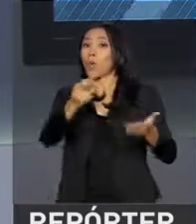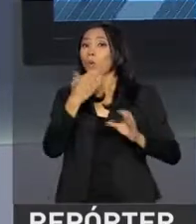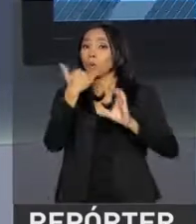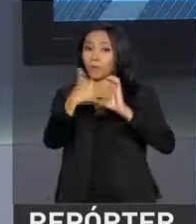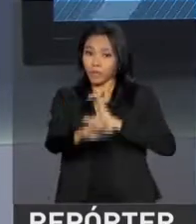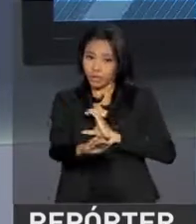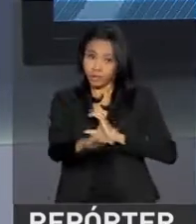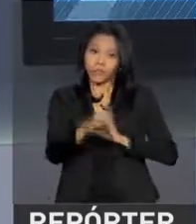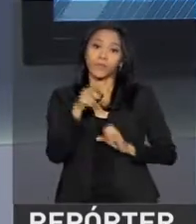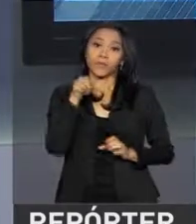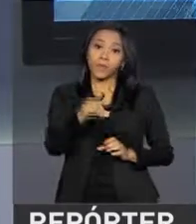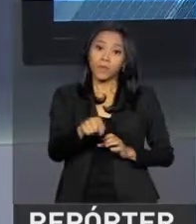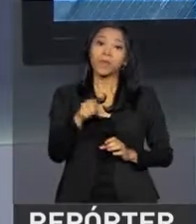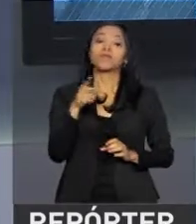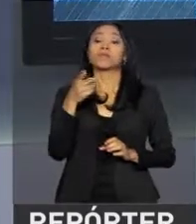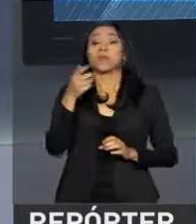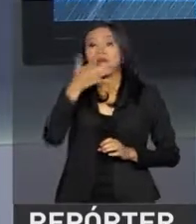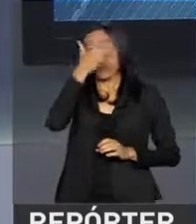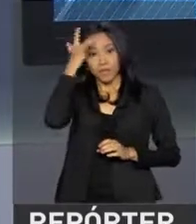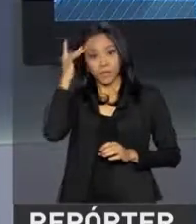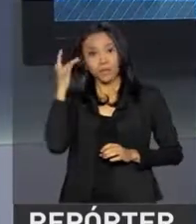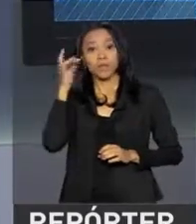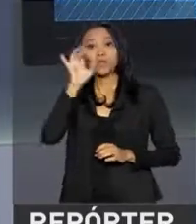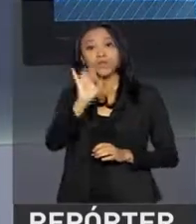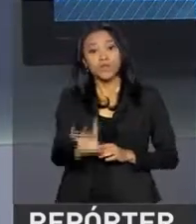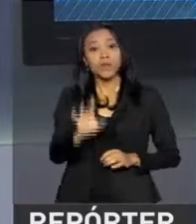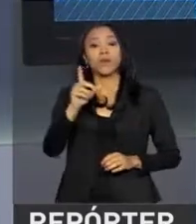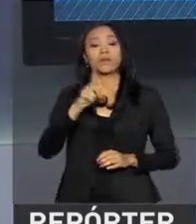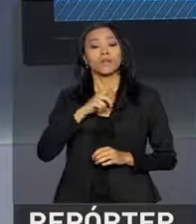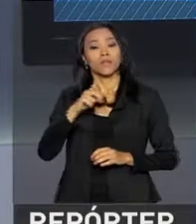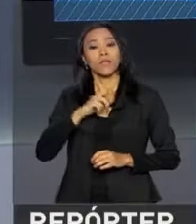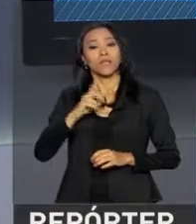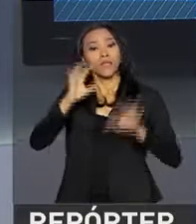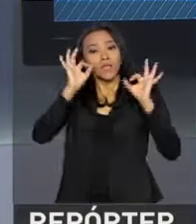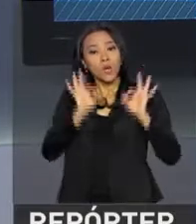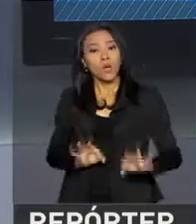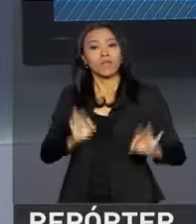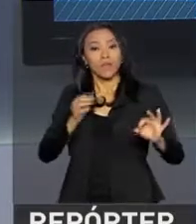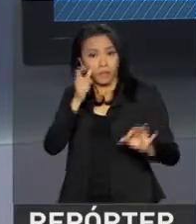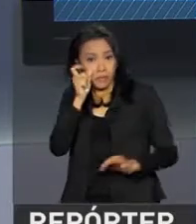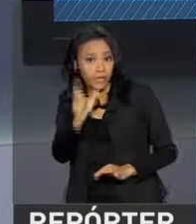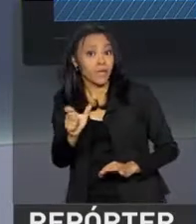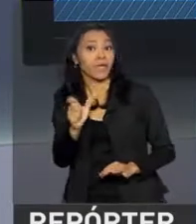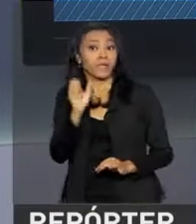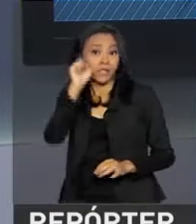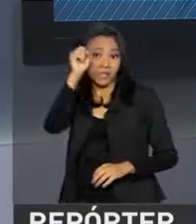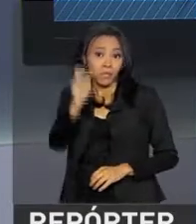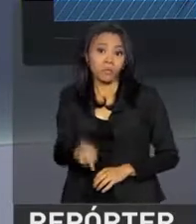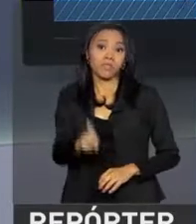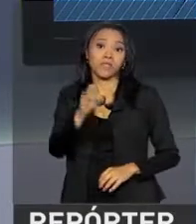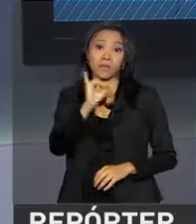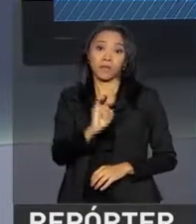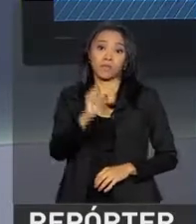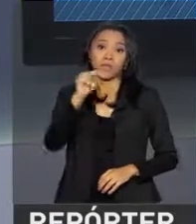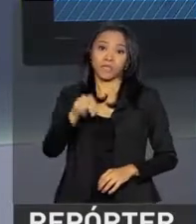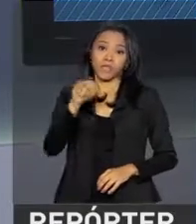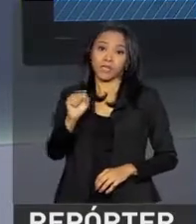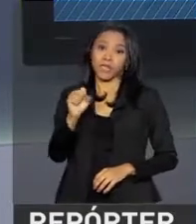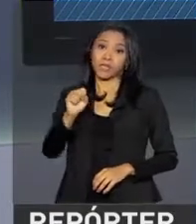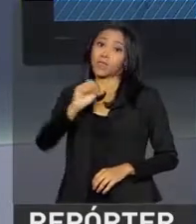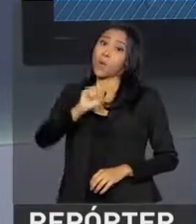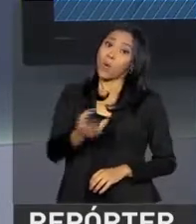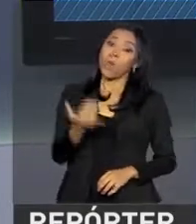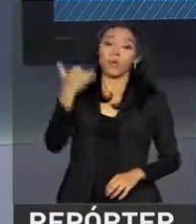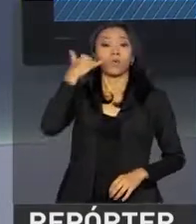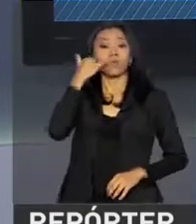mail com esse comunicado o trabalhador somente terá de confirmar o interesse de se aposentar pelo site do inss ou na